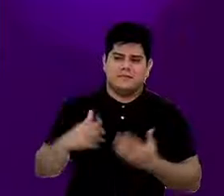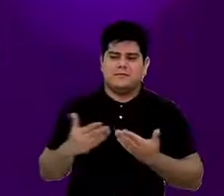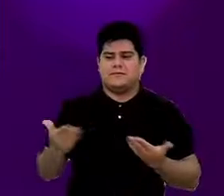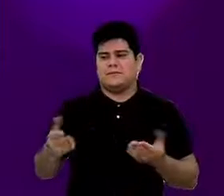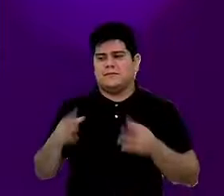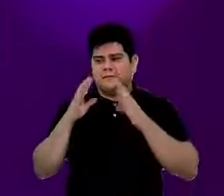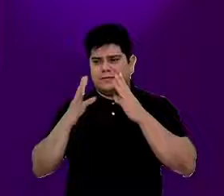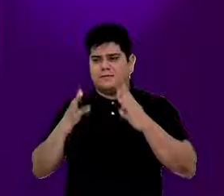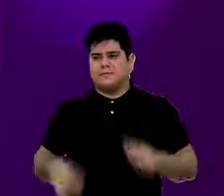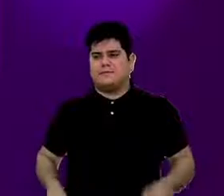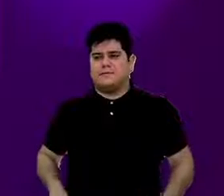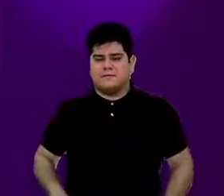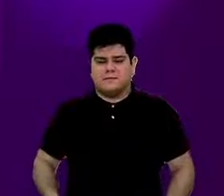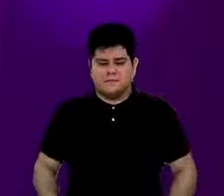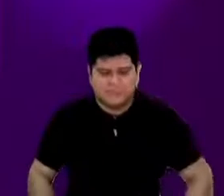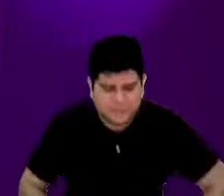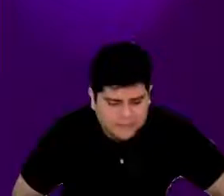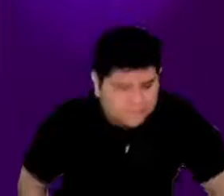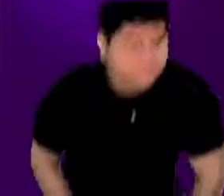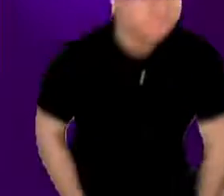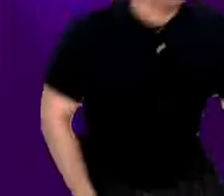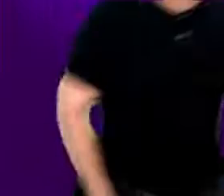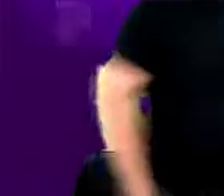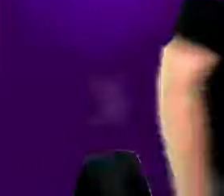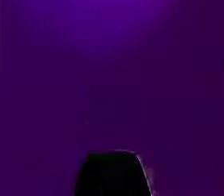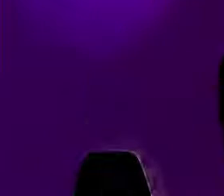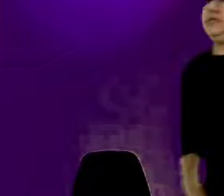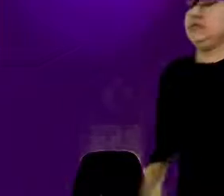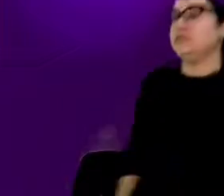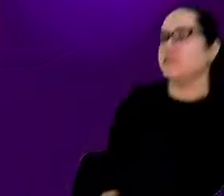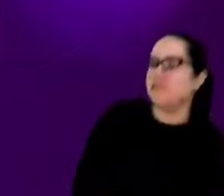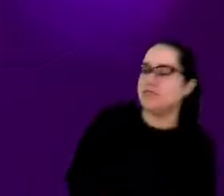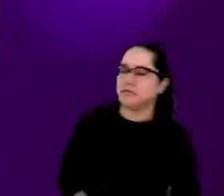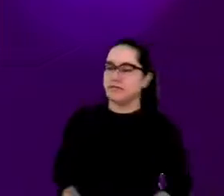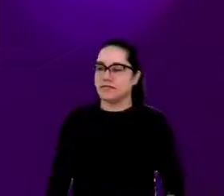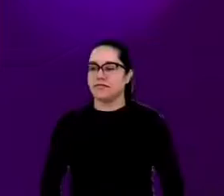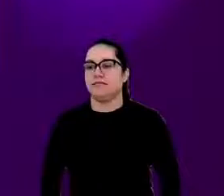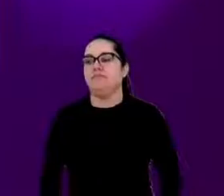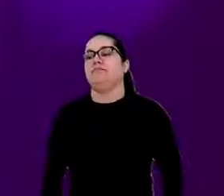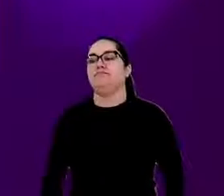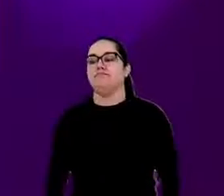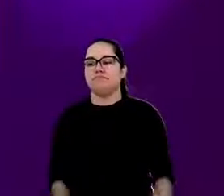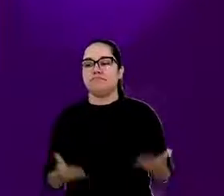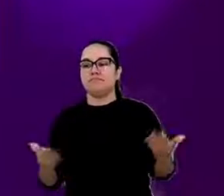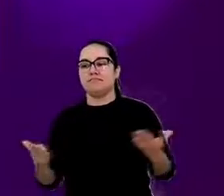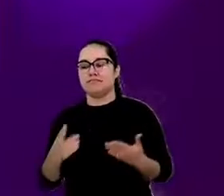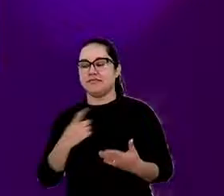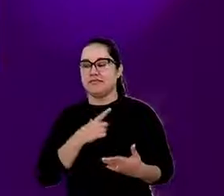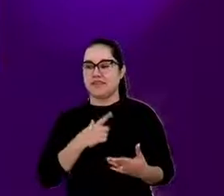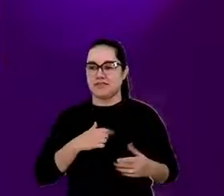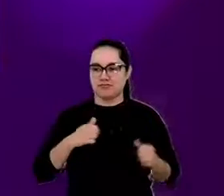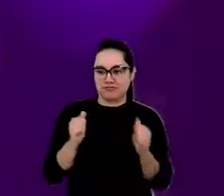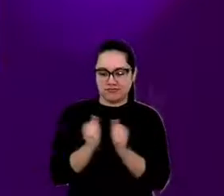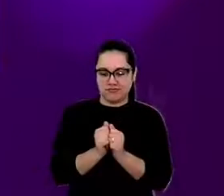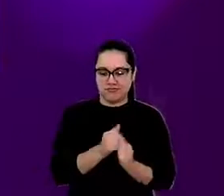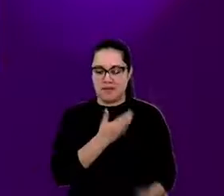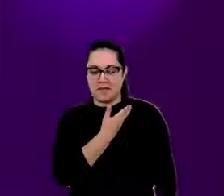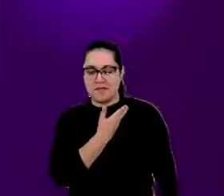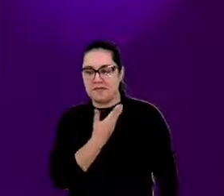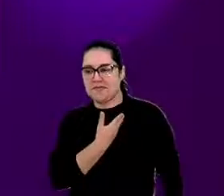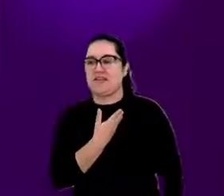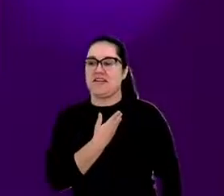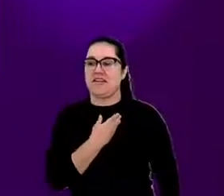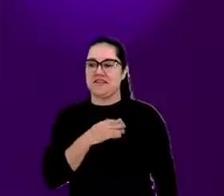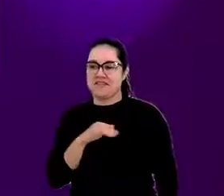nossa atenção. E hoje em dia, a gente não compete mais com o irmão nem com os amigos. Agora a brincadeira ficou um pouco menos